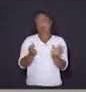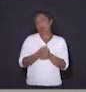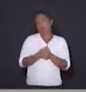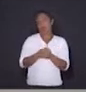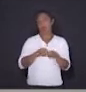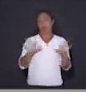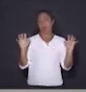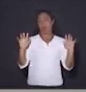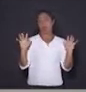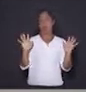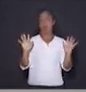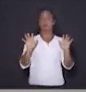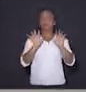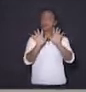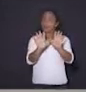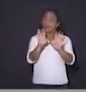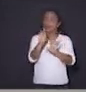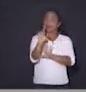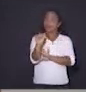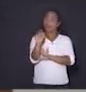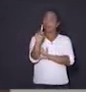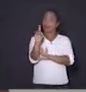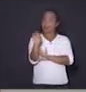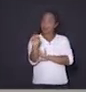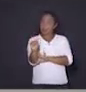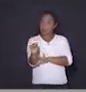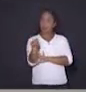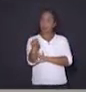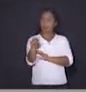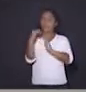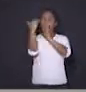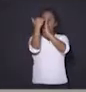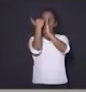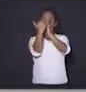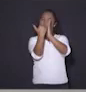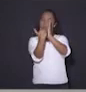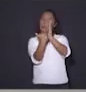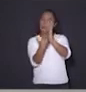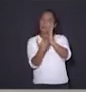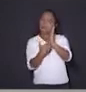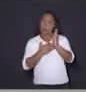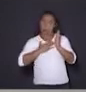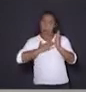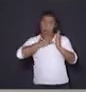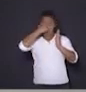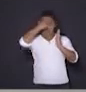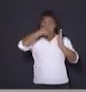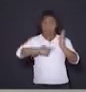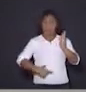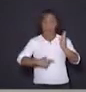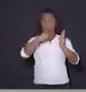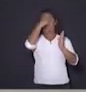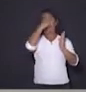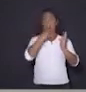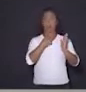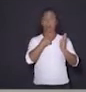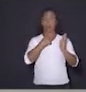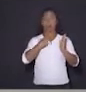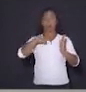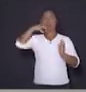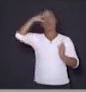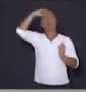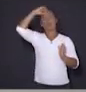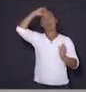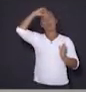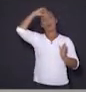esses bancos de dados que são criados sobre nós formam perfis sobre a nossa pessoas em que a gente tenha conhecimento disso